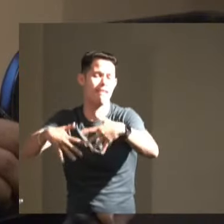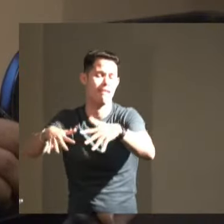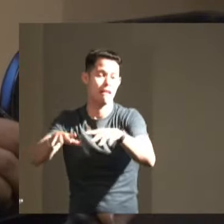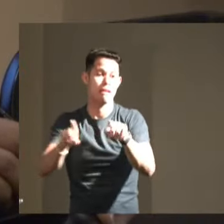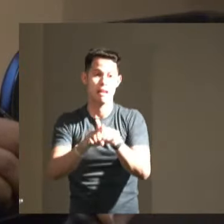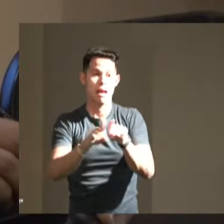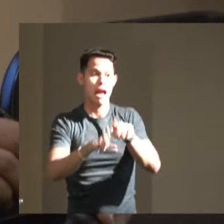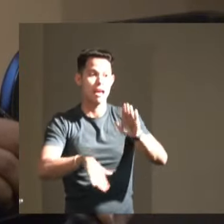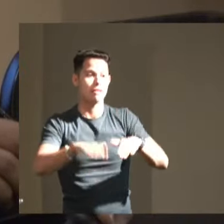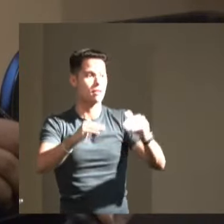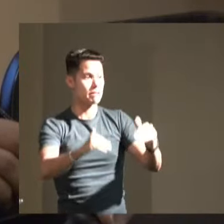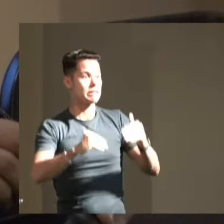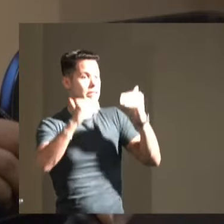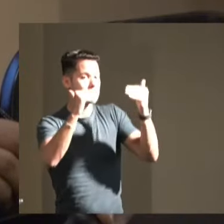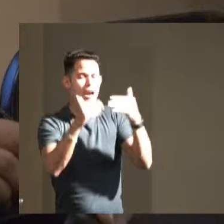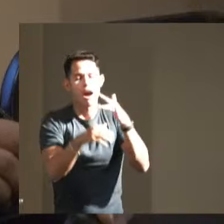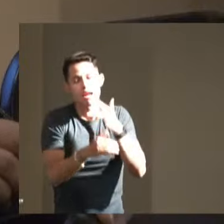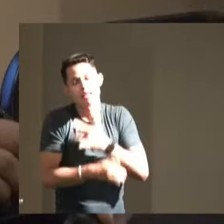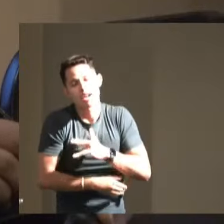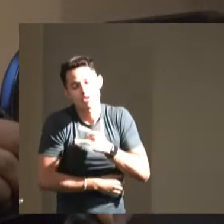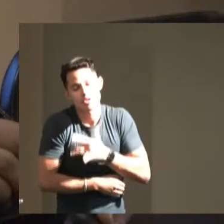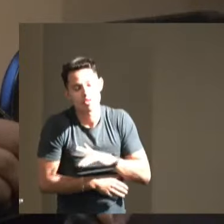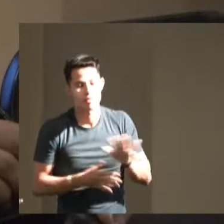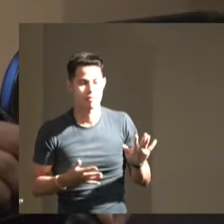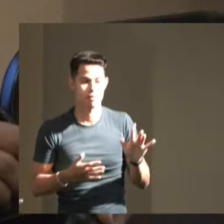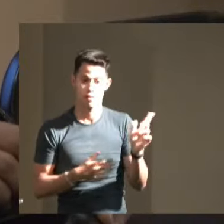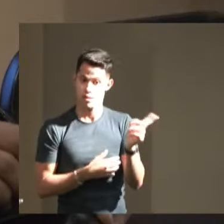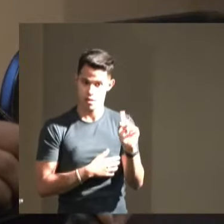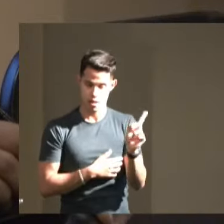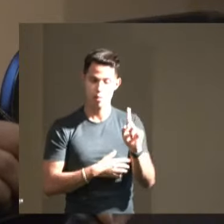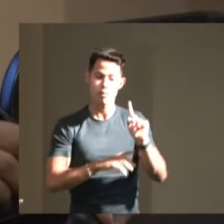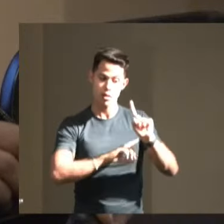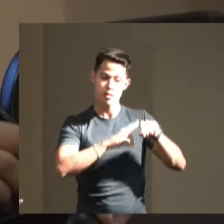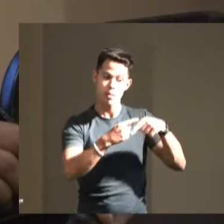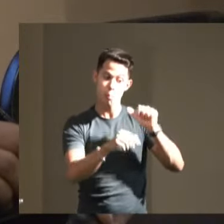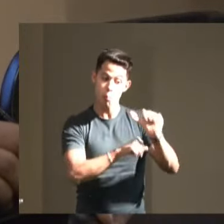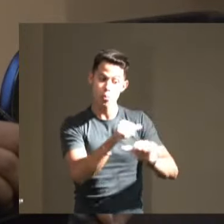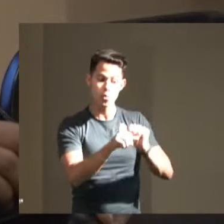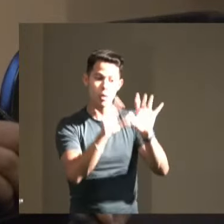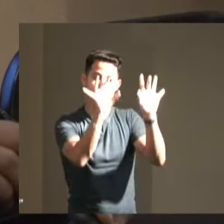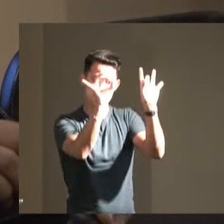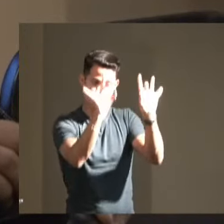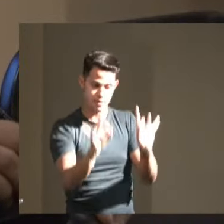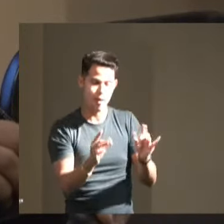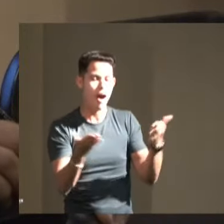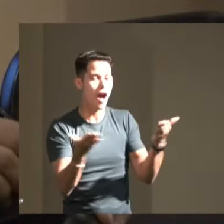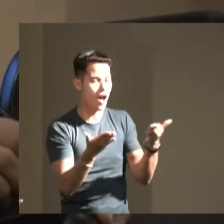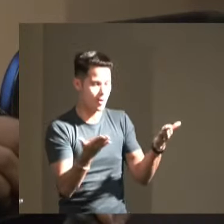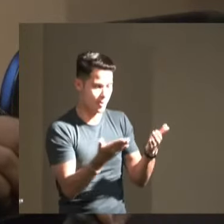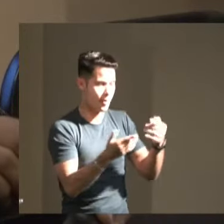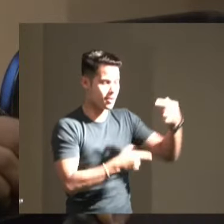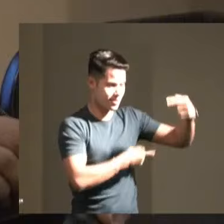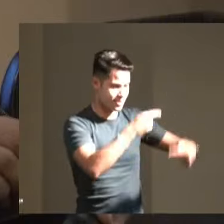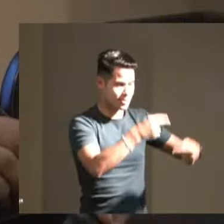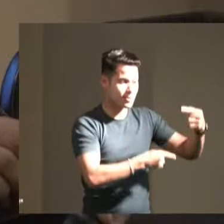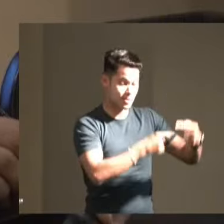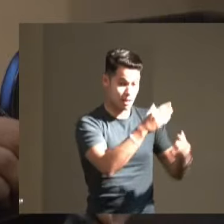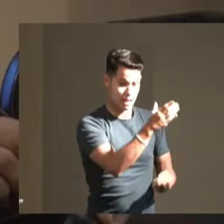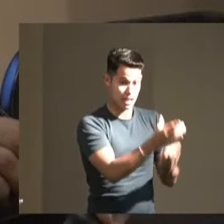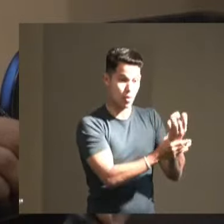excepcionais, passando por especiais e portadores. Agora, a Convenção diz que nós somos